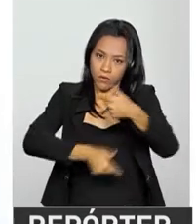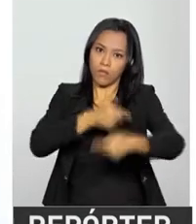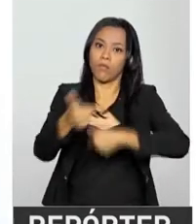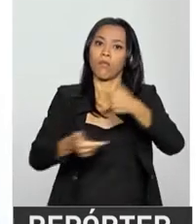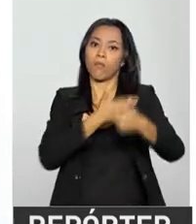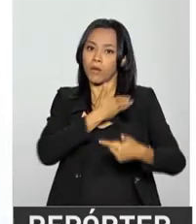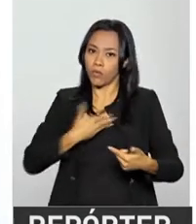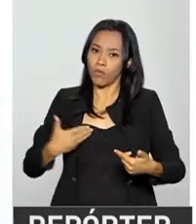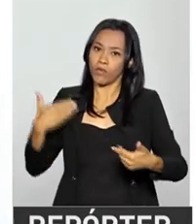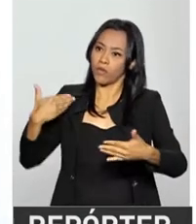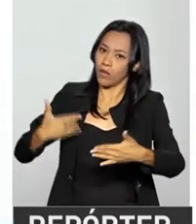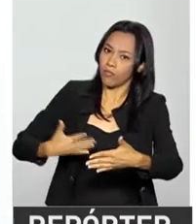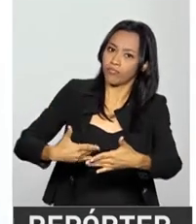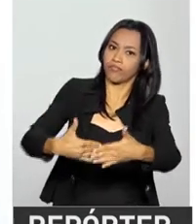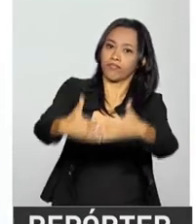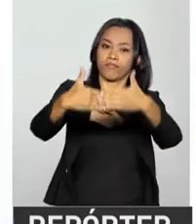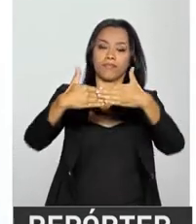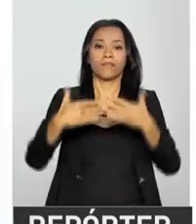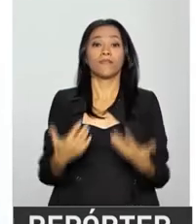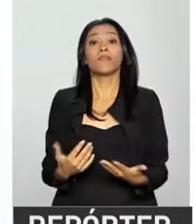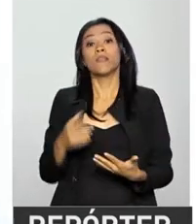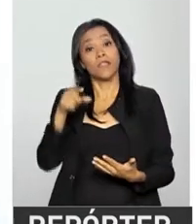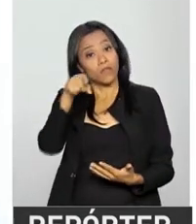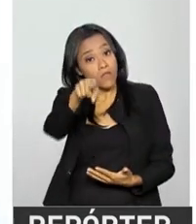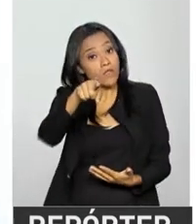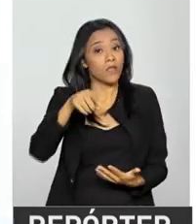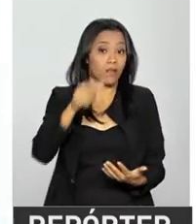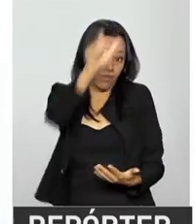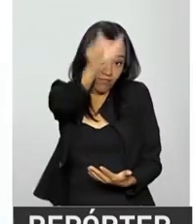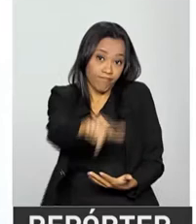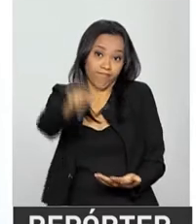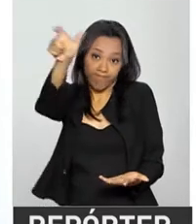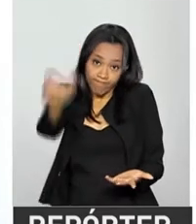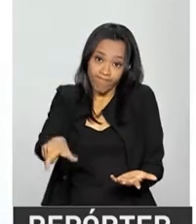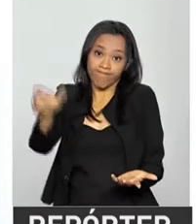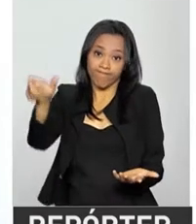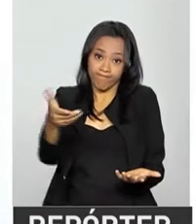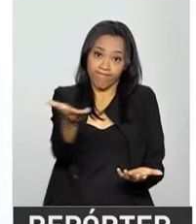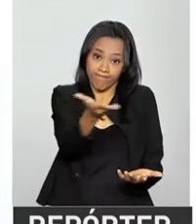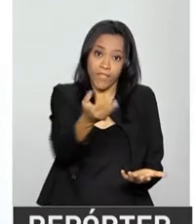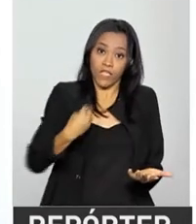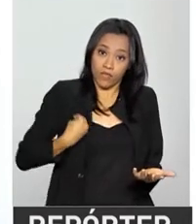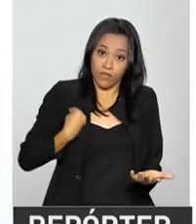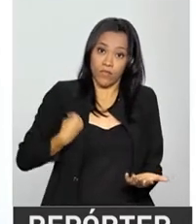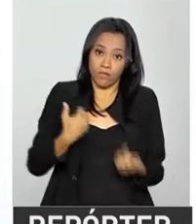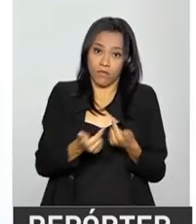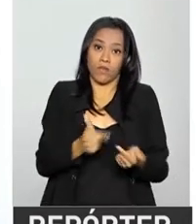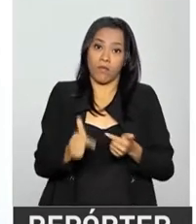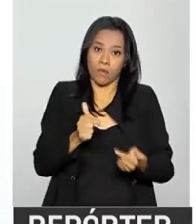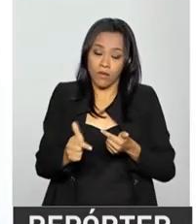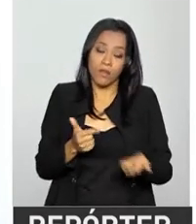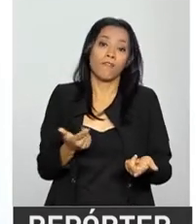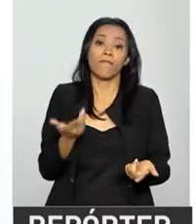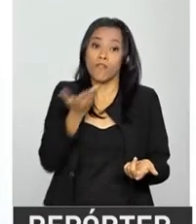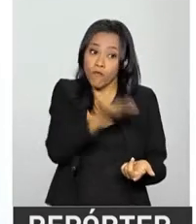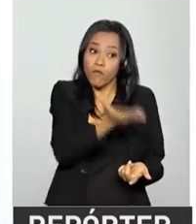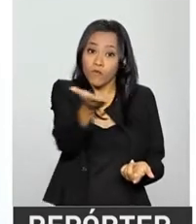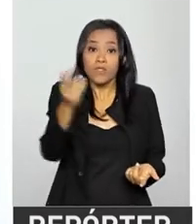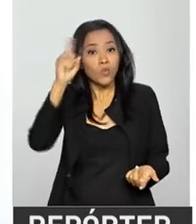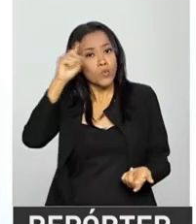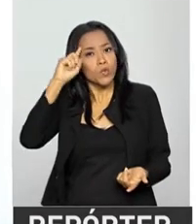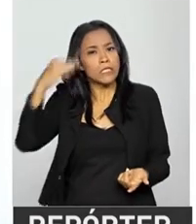do tempo e que em benefício de você consumidor você que é vive do trabalho você que vive o cotidiano